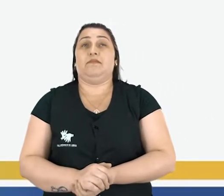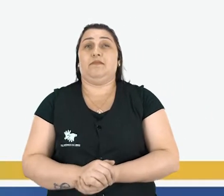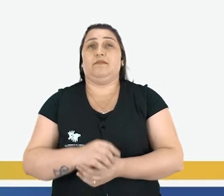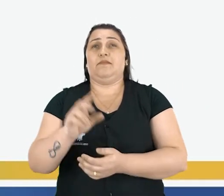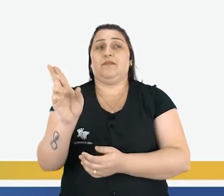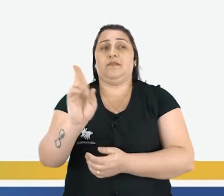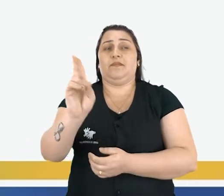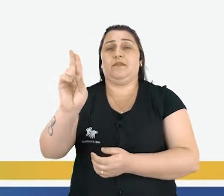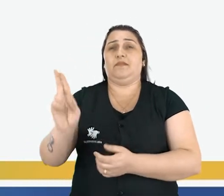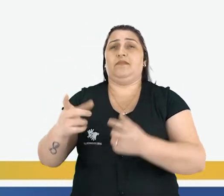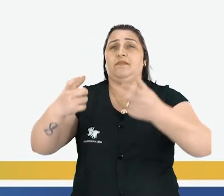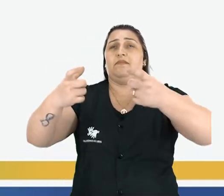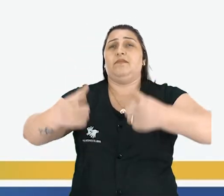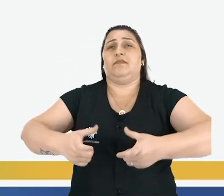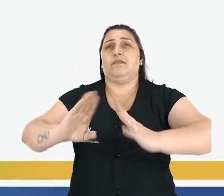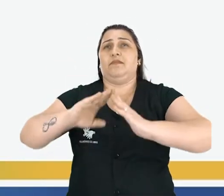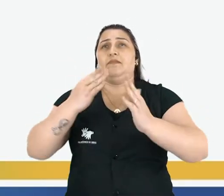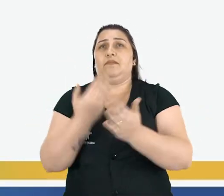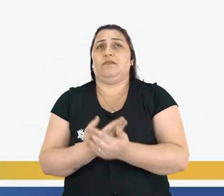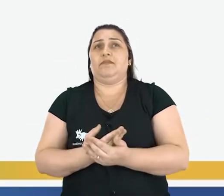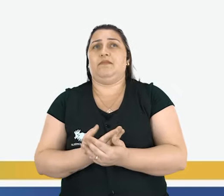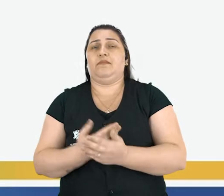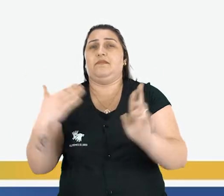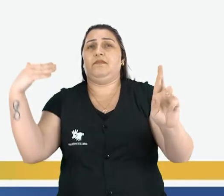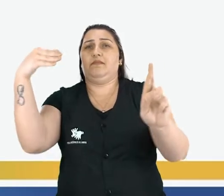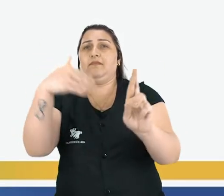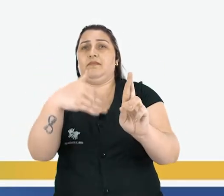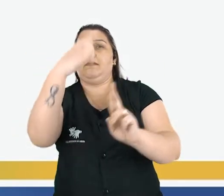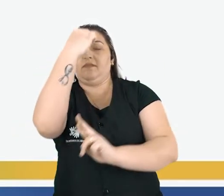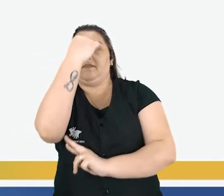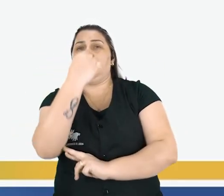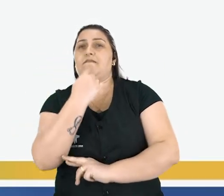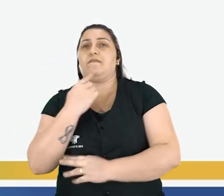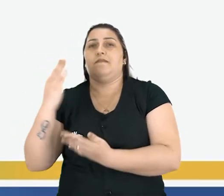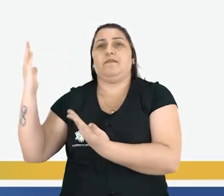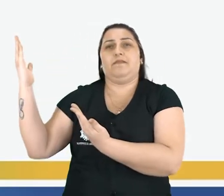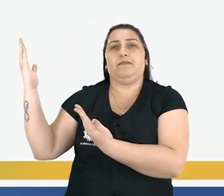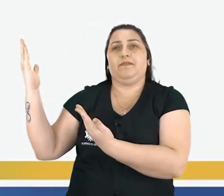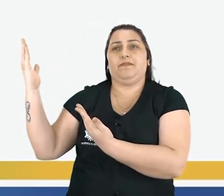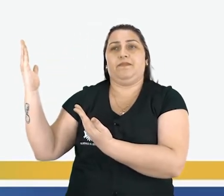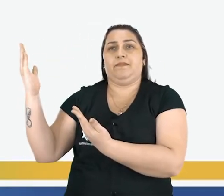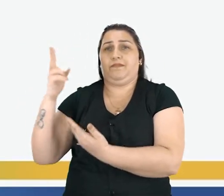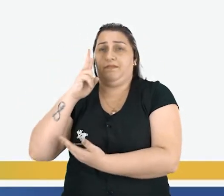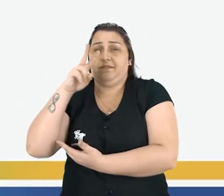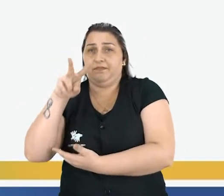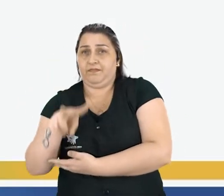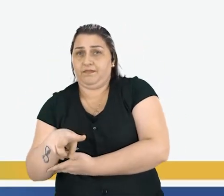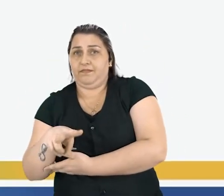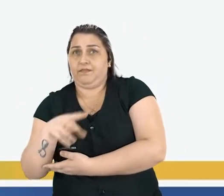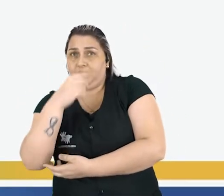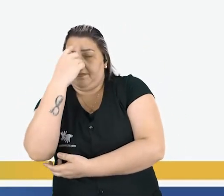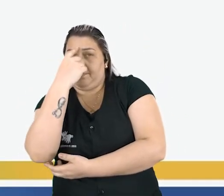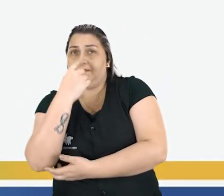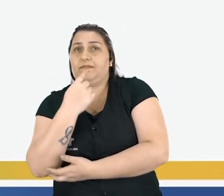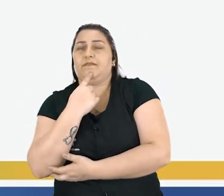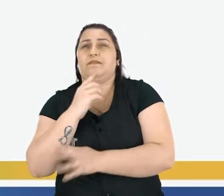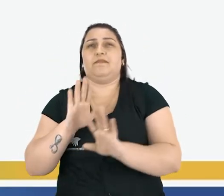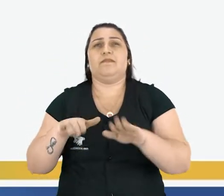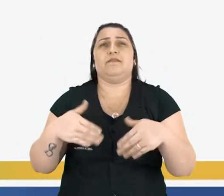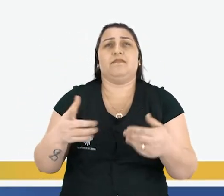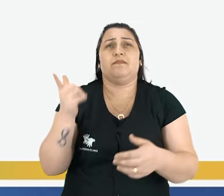marque o nome da dependência da escola que representa na imagem vamos observar a imagem